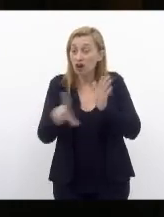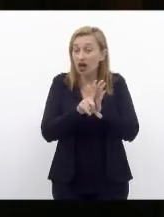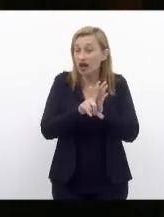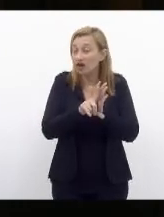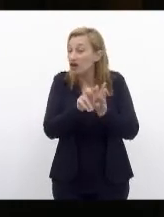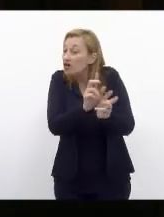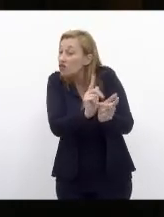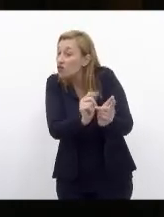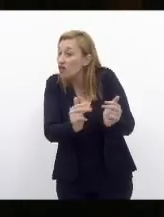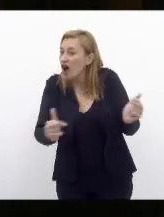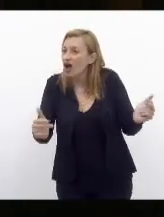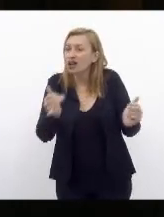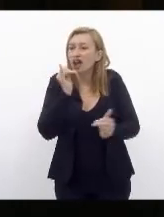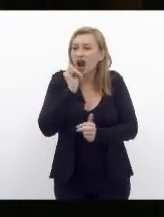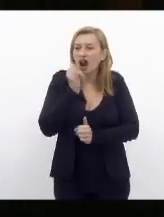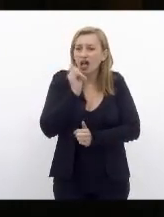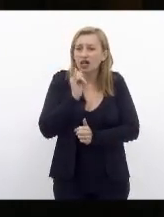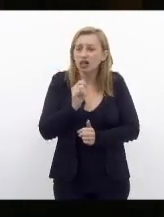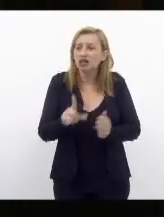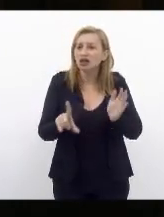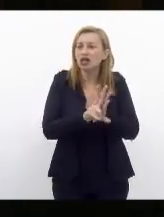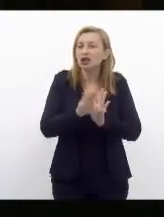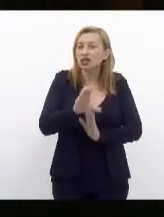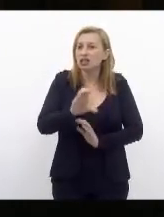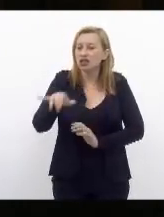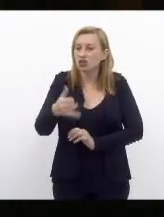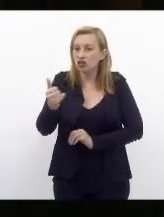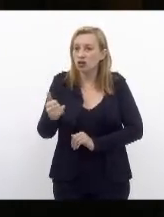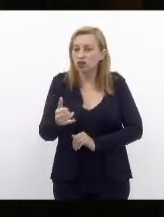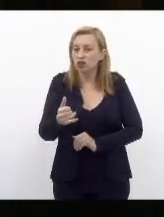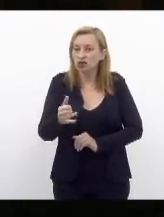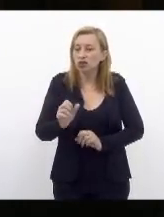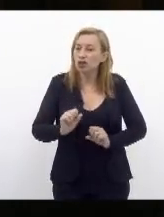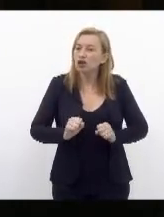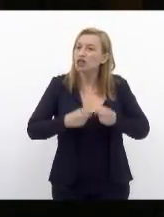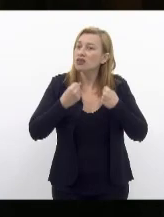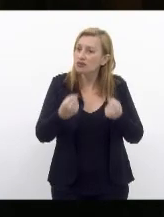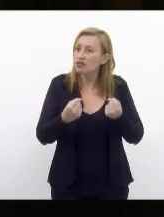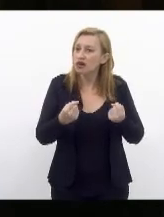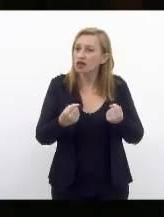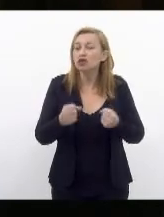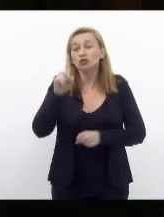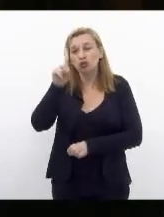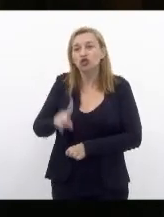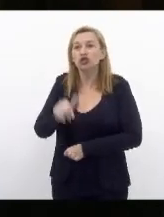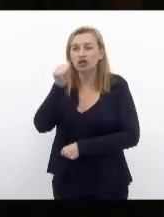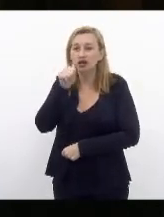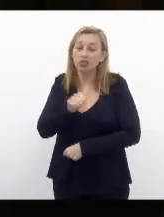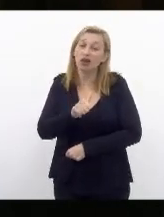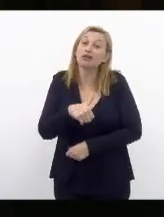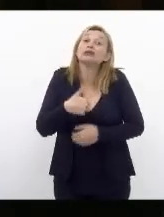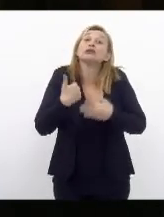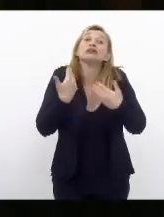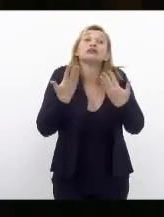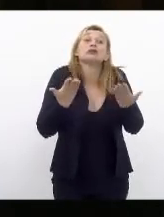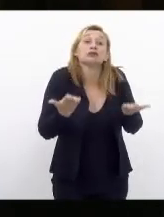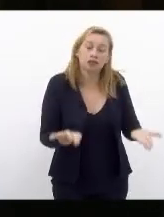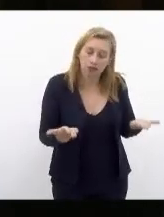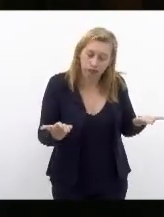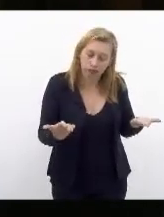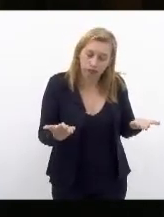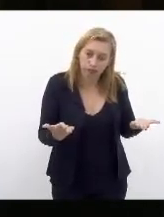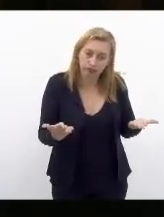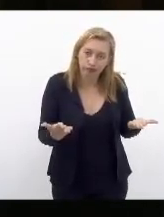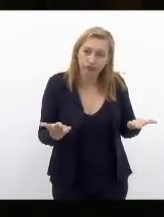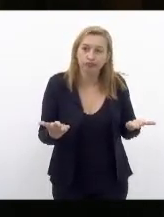relator de diversas leis no âmbito da CCJ, em defesa do direito das mulheres. Então, tenhamos